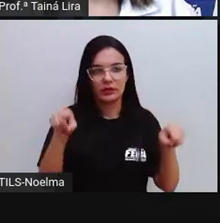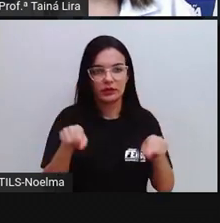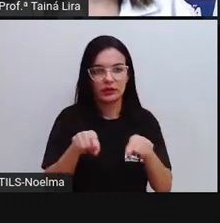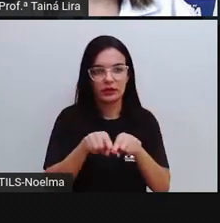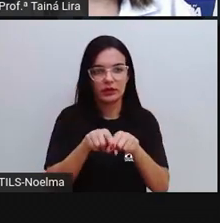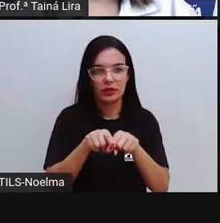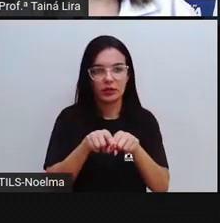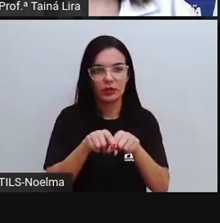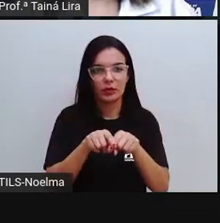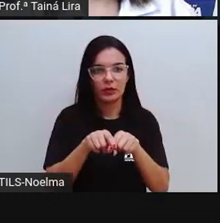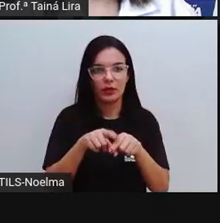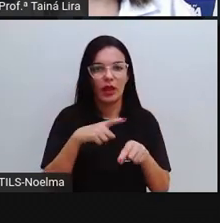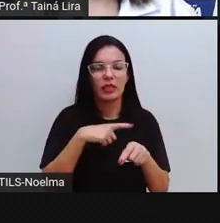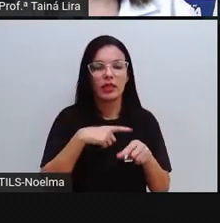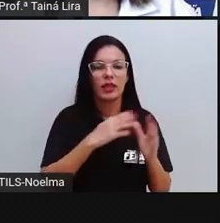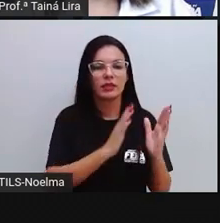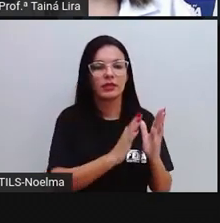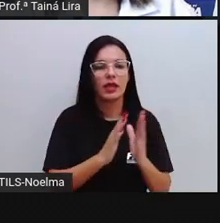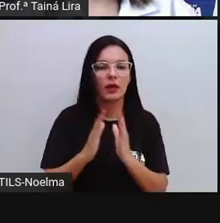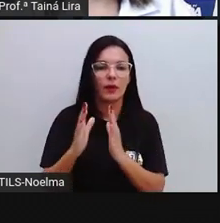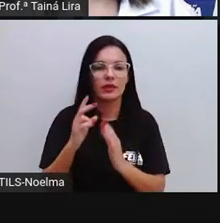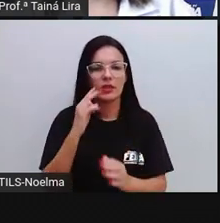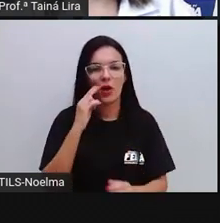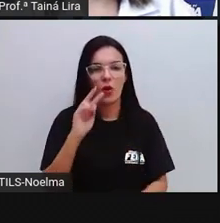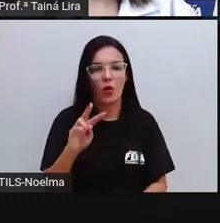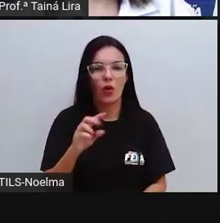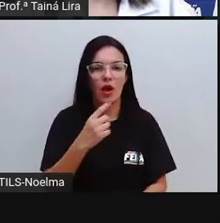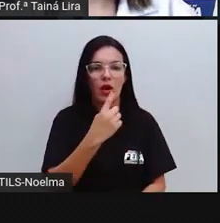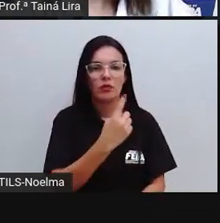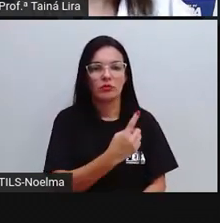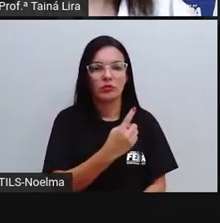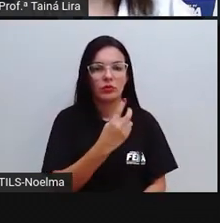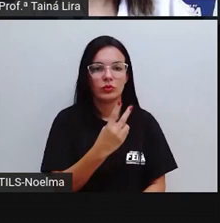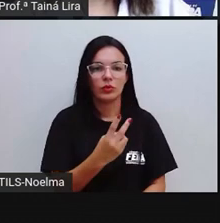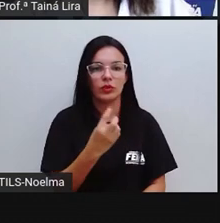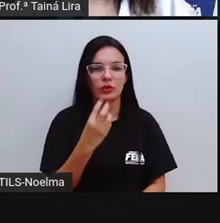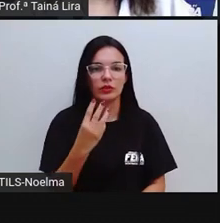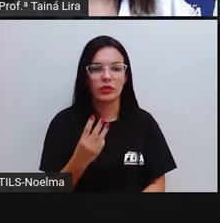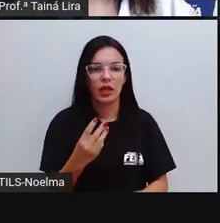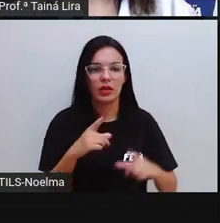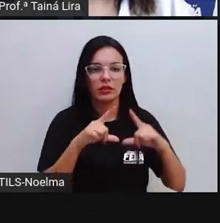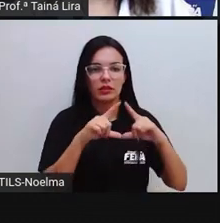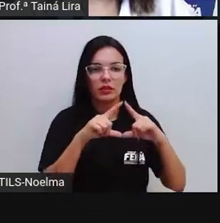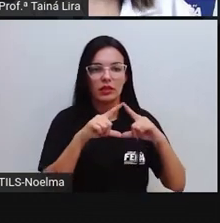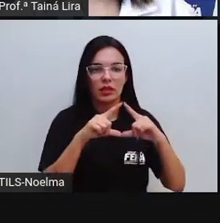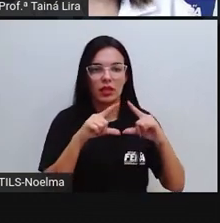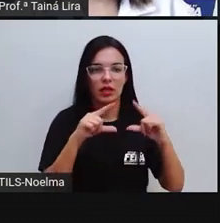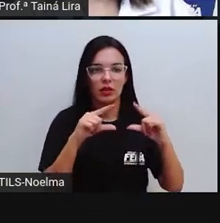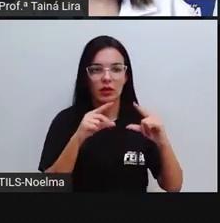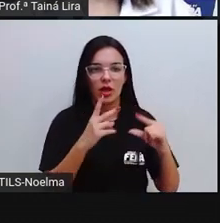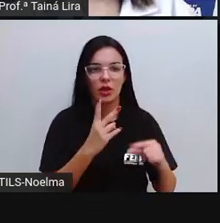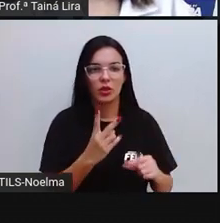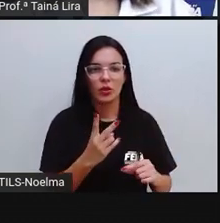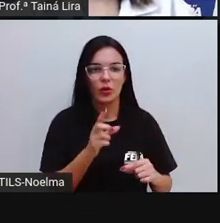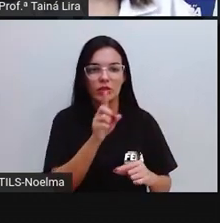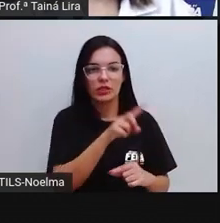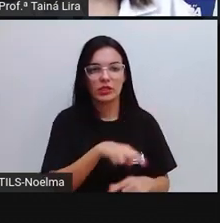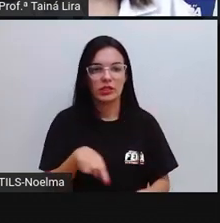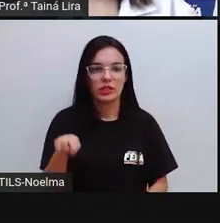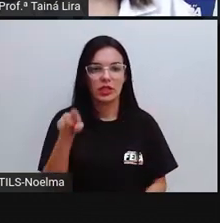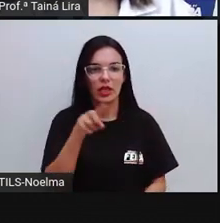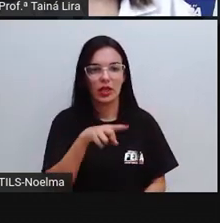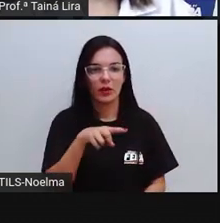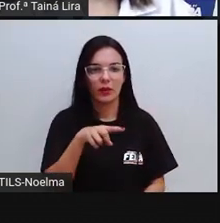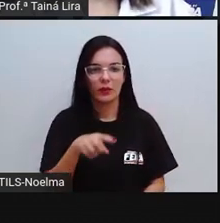essa sequência? Eu tenho aqui, olha lá. Um, dois, três triângulos. Um, dois círculos. Depois, de novo,